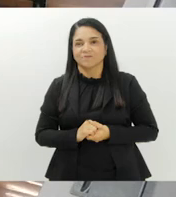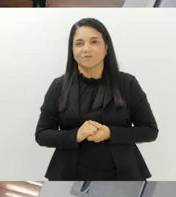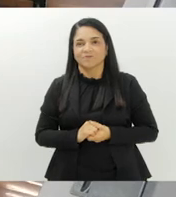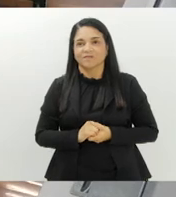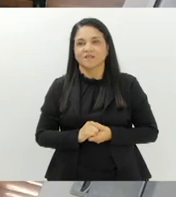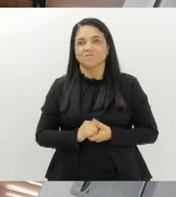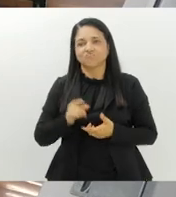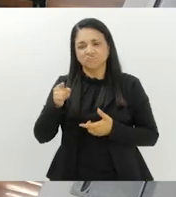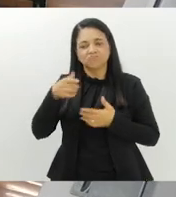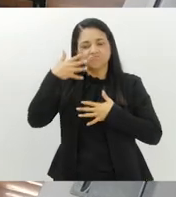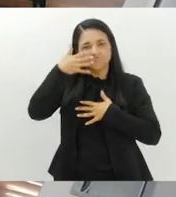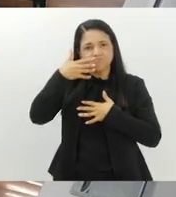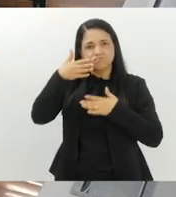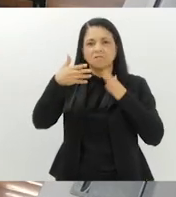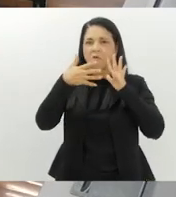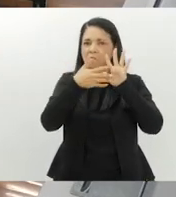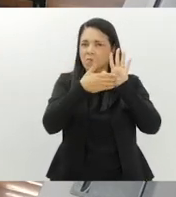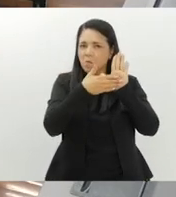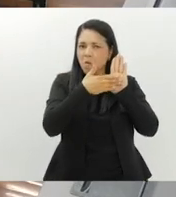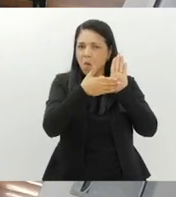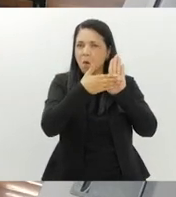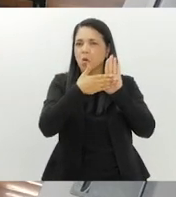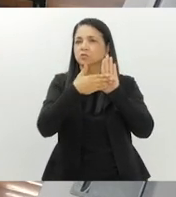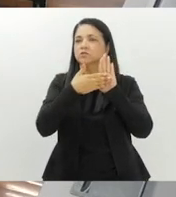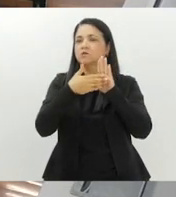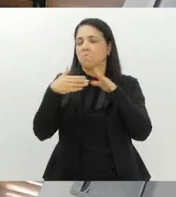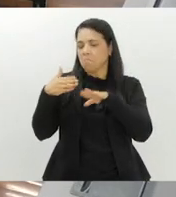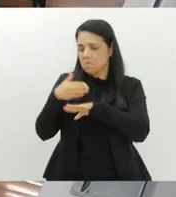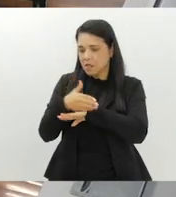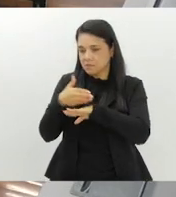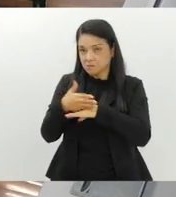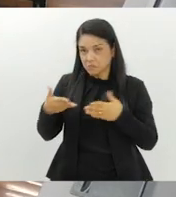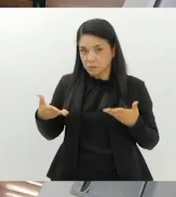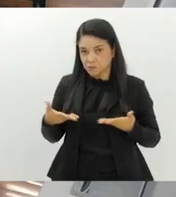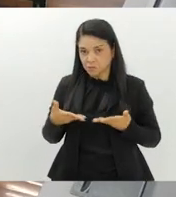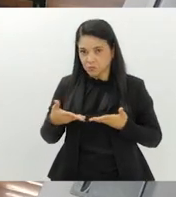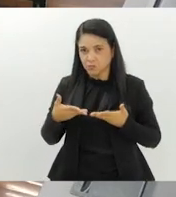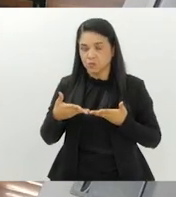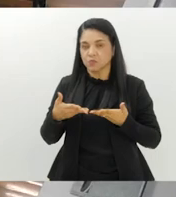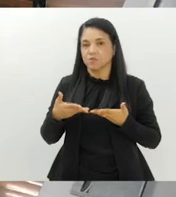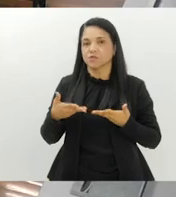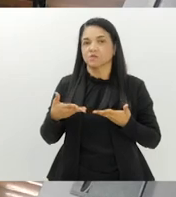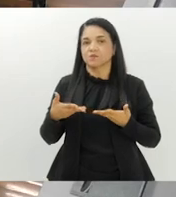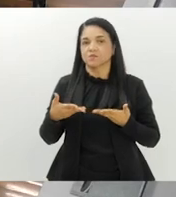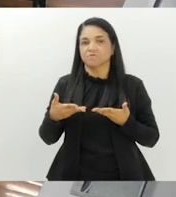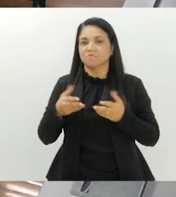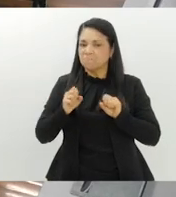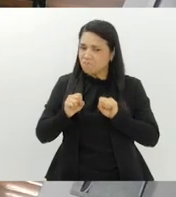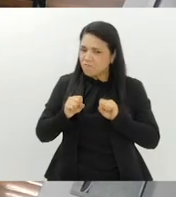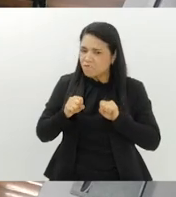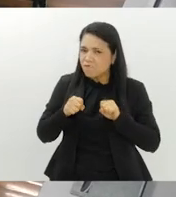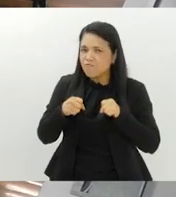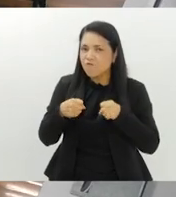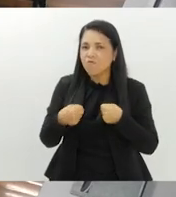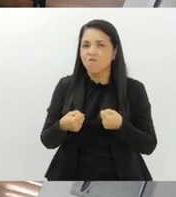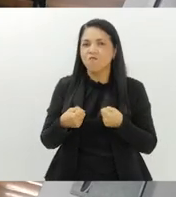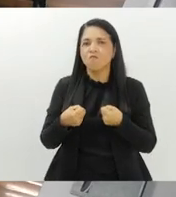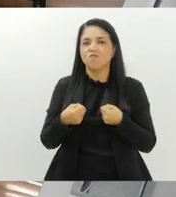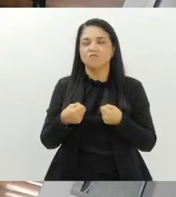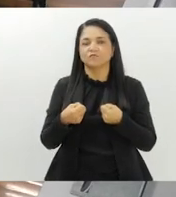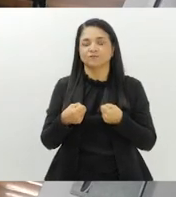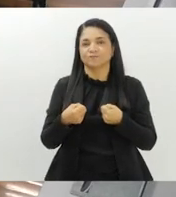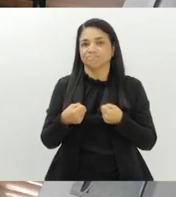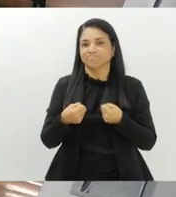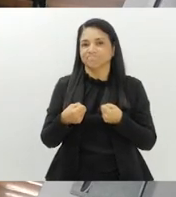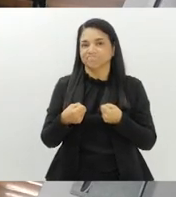por ter feito essa proposta, por ter participado aqui desse esforço enorme e